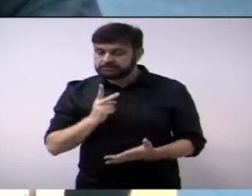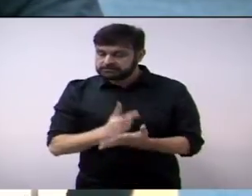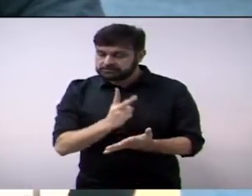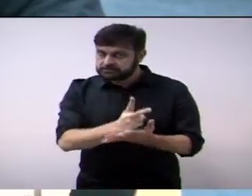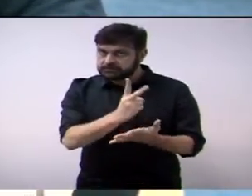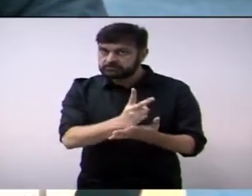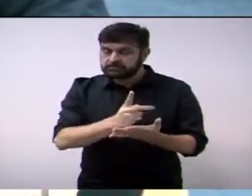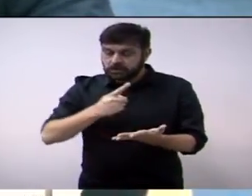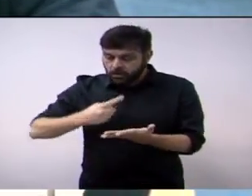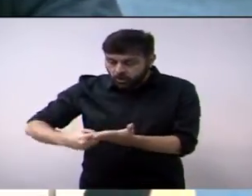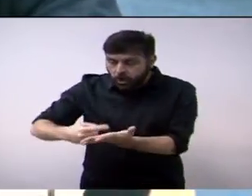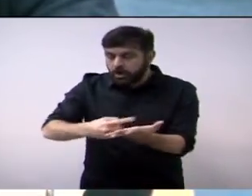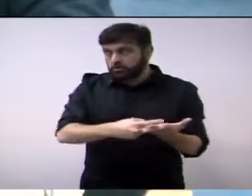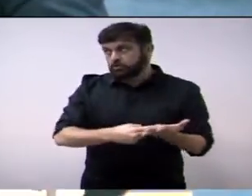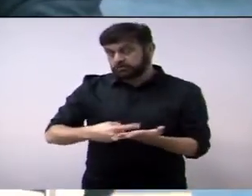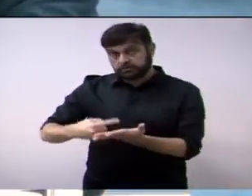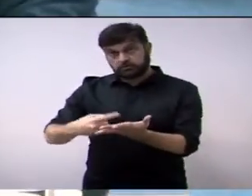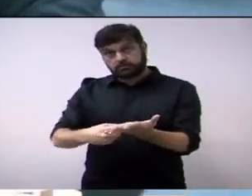feito um acordo aqui, né,